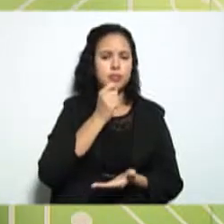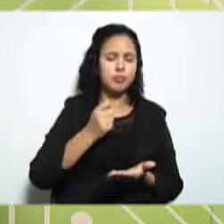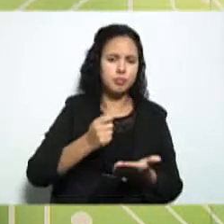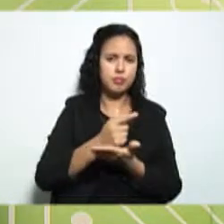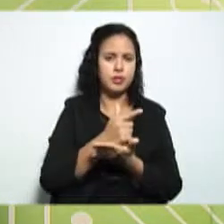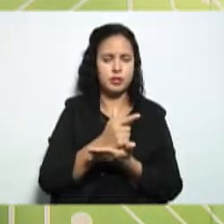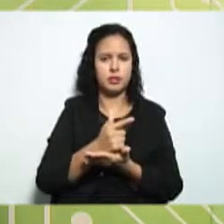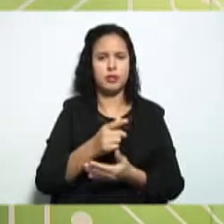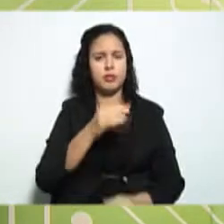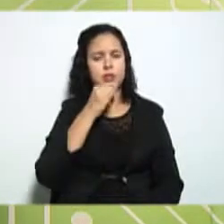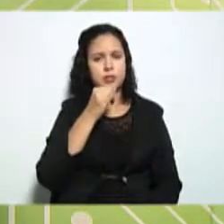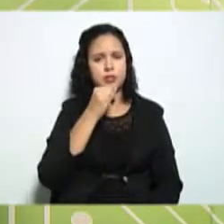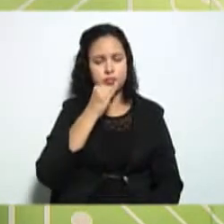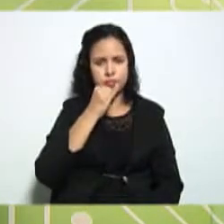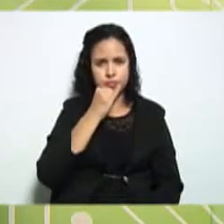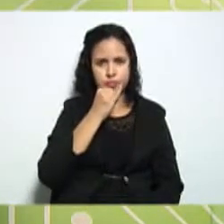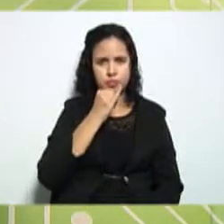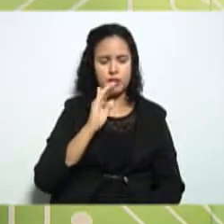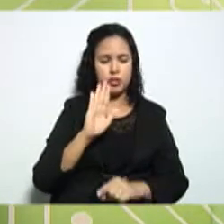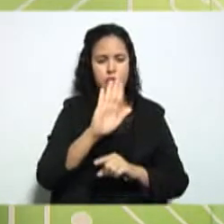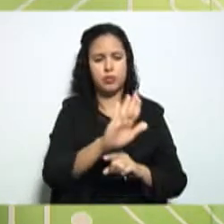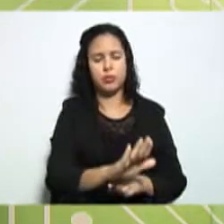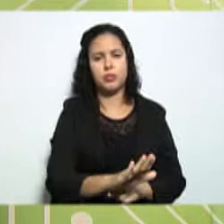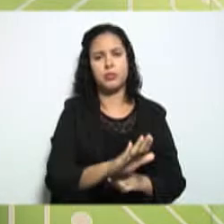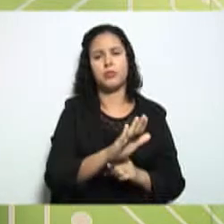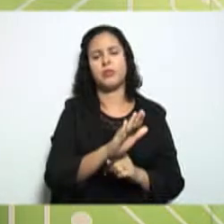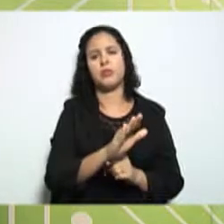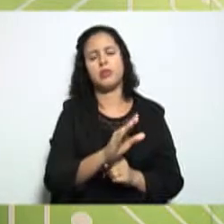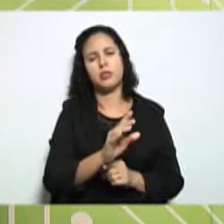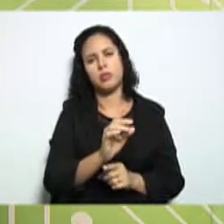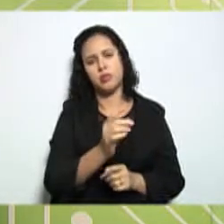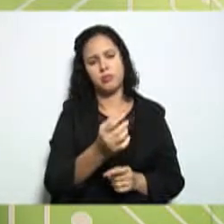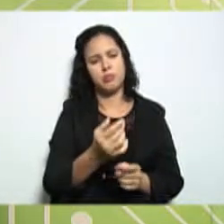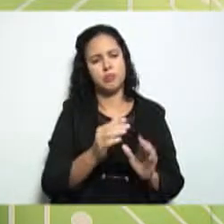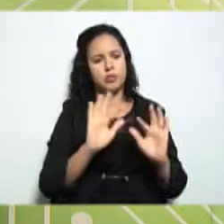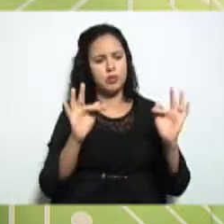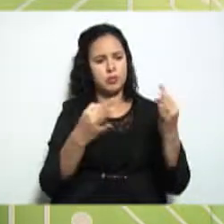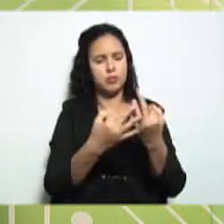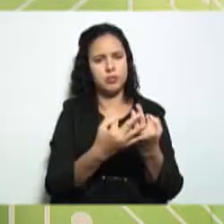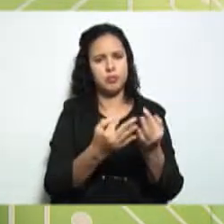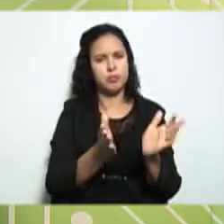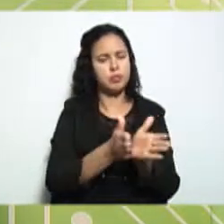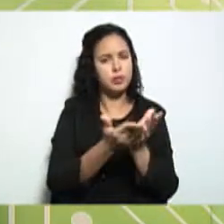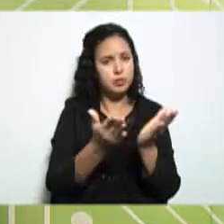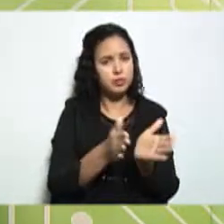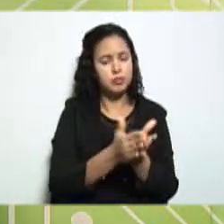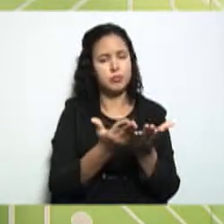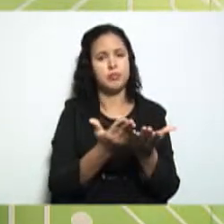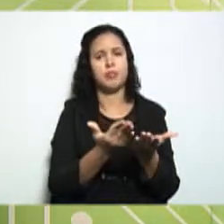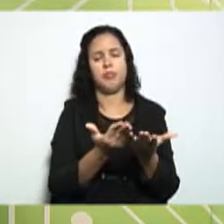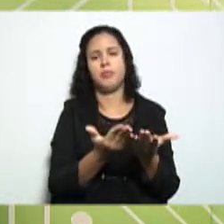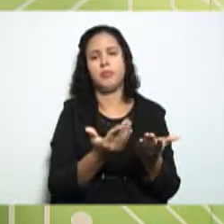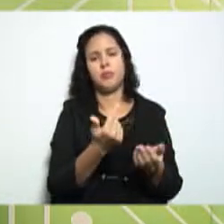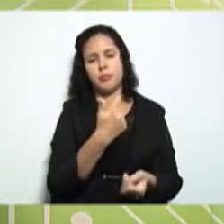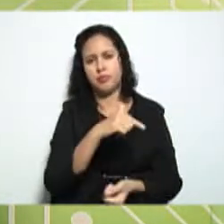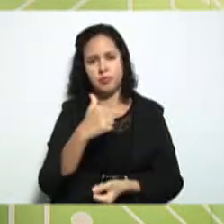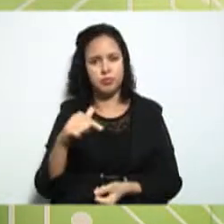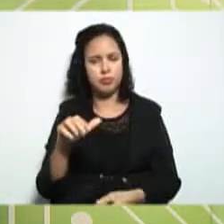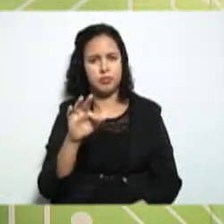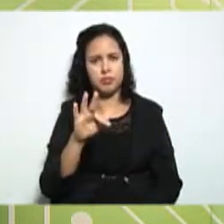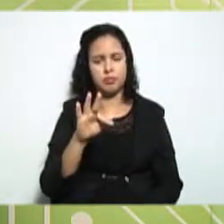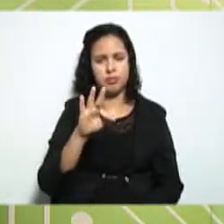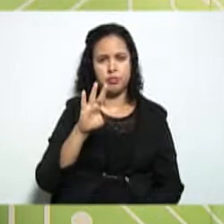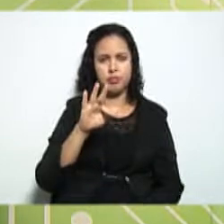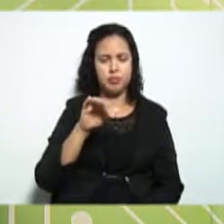atendem pessoas carentes, né, a gente vê essas APAE, essas instituições assim, muitas vezes elas não pagam esses tributos trabalhistas, ela tem